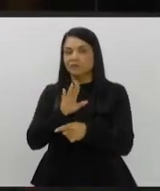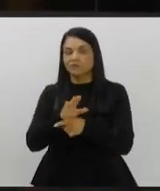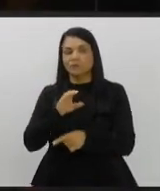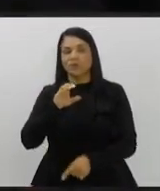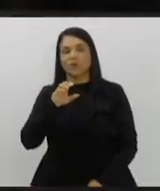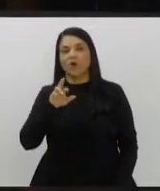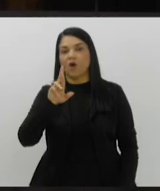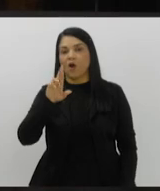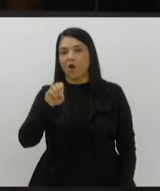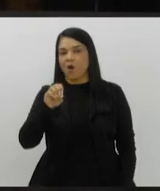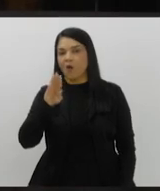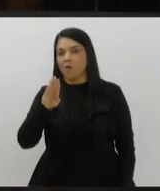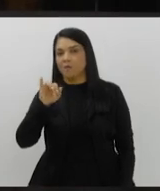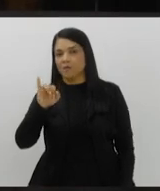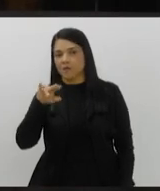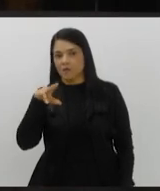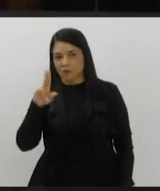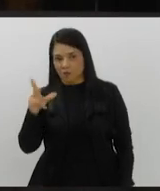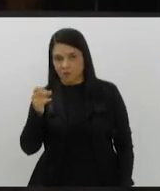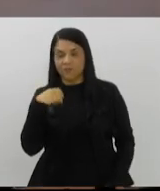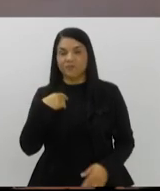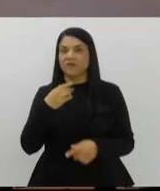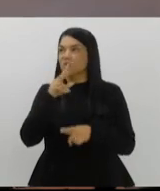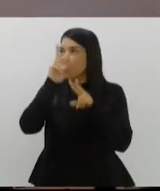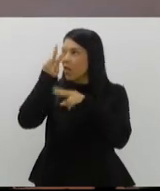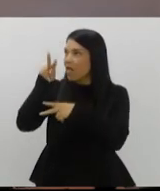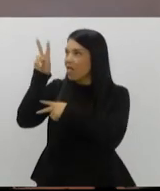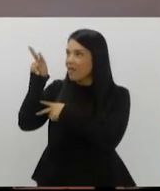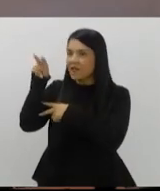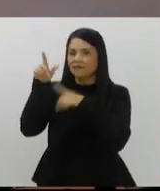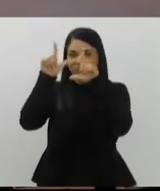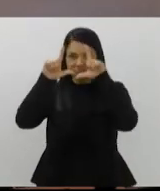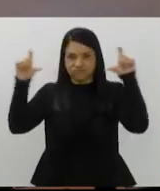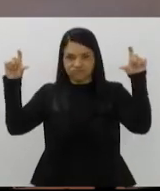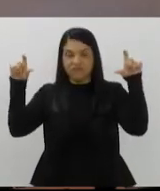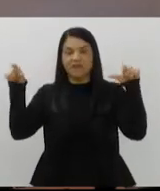todo mundo aqui para ser justa. E o pedido ao nosso presidente Rodrigo Bacelar, que atenda